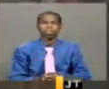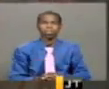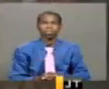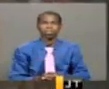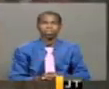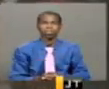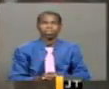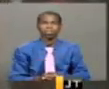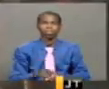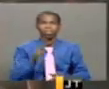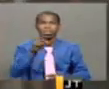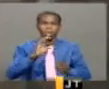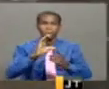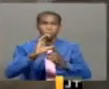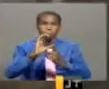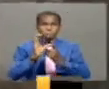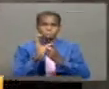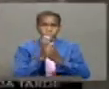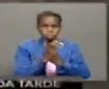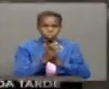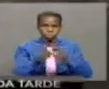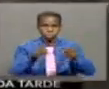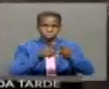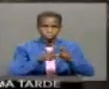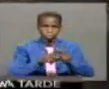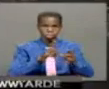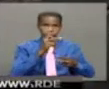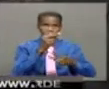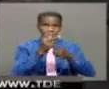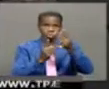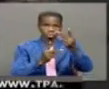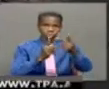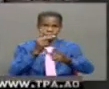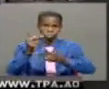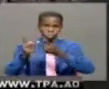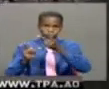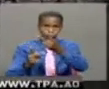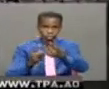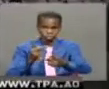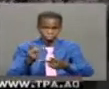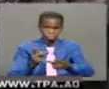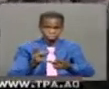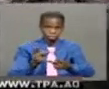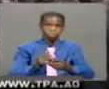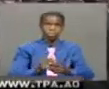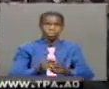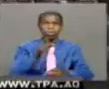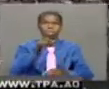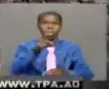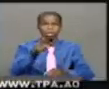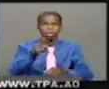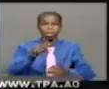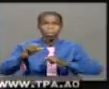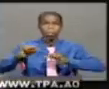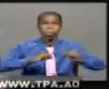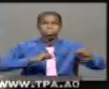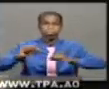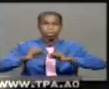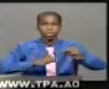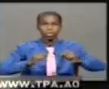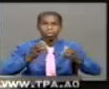Os setores da cultura e do turismo são pioneiros no desenvolvimento de qualquer região, porque movimentam investidores